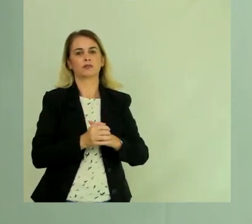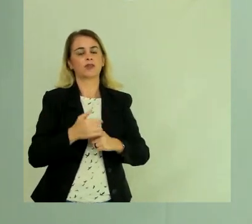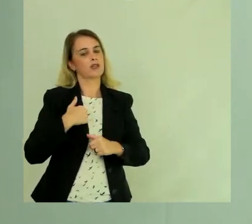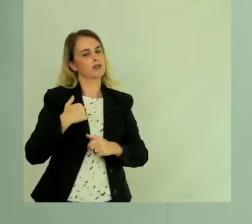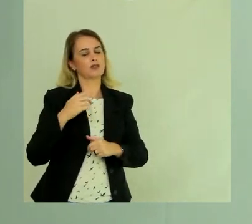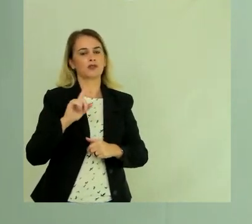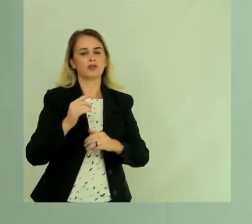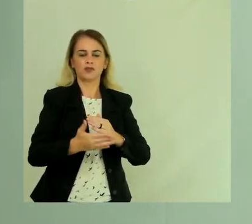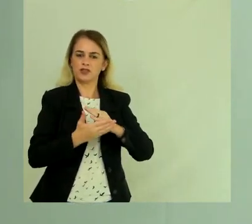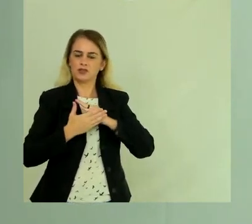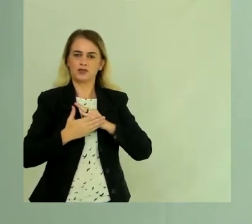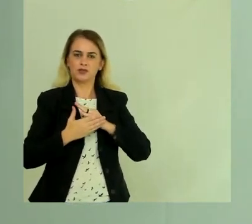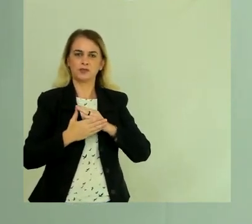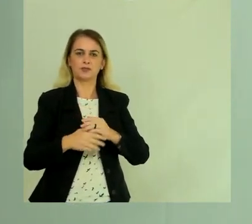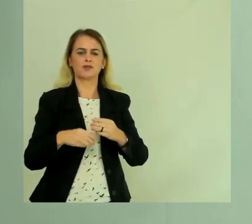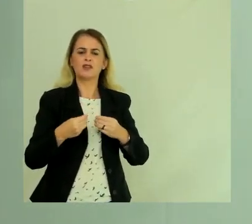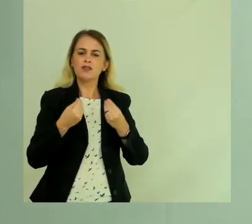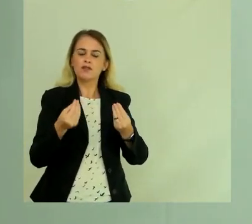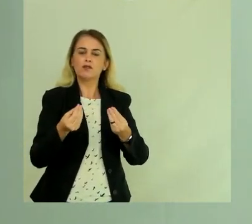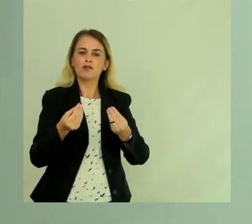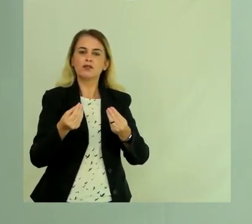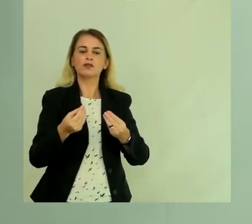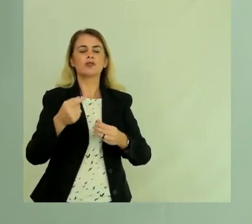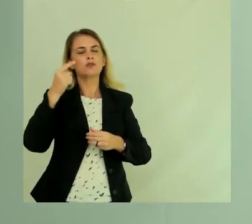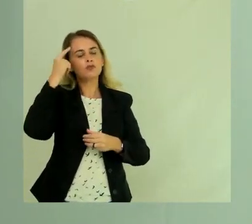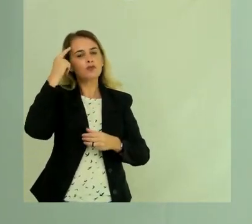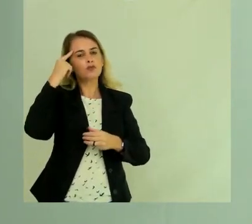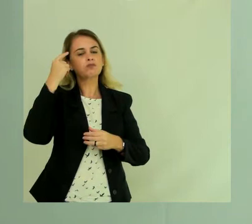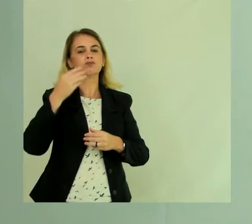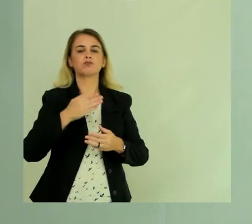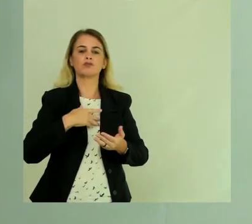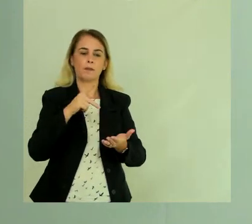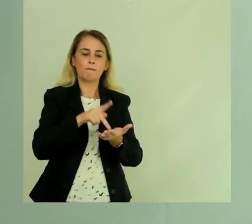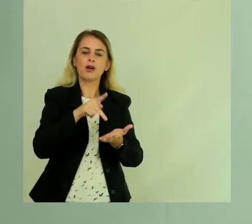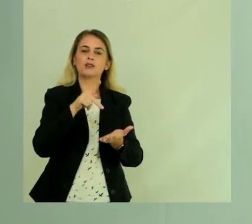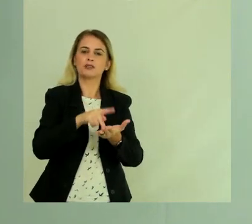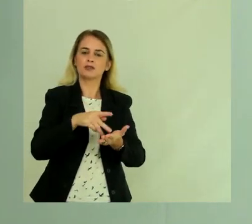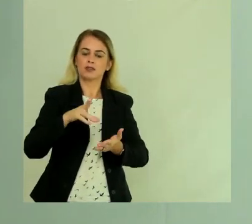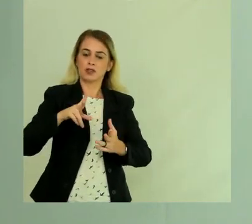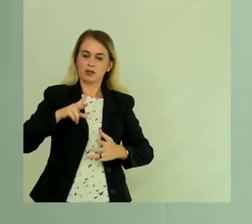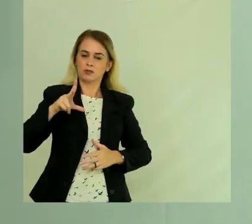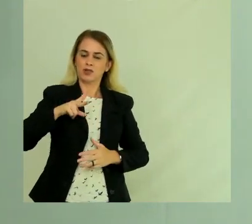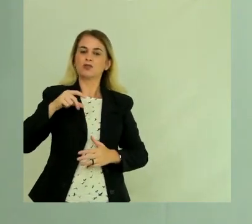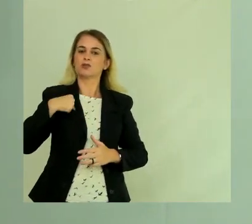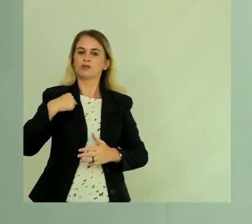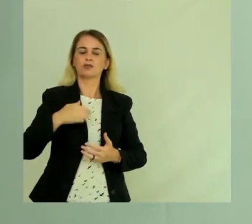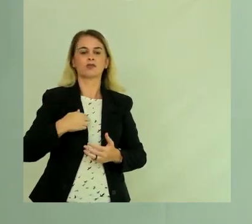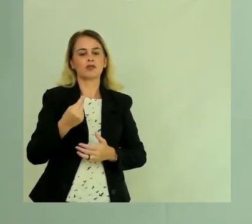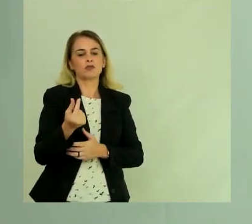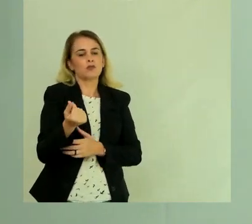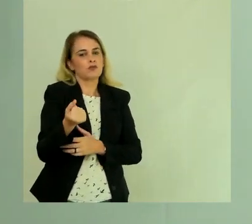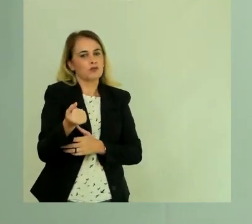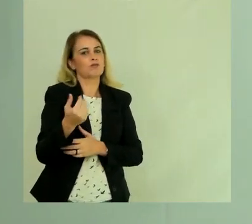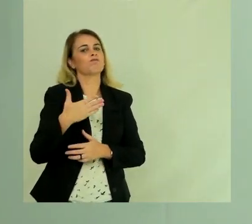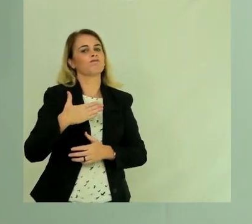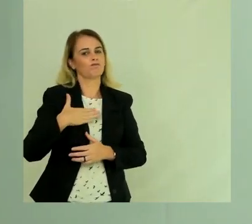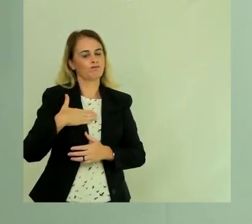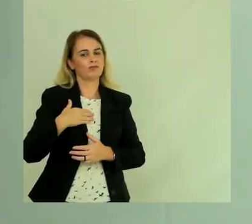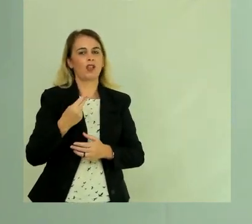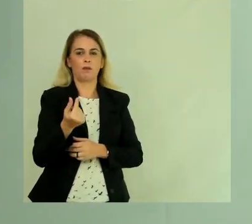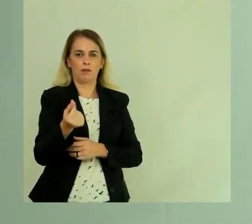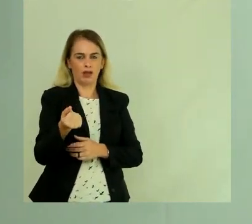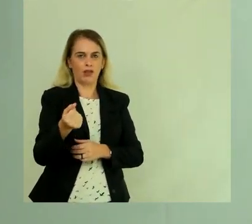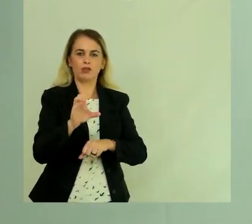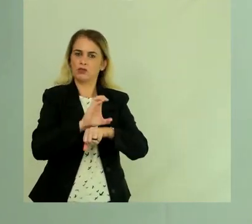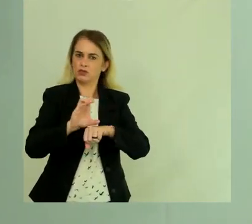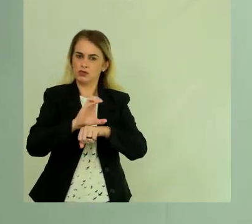ajuda de ninguém, eu fui por conta própria e eu mesma arquei todos os meus,